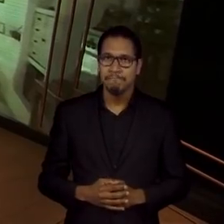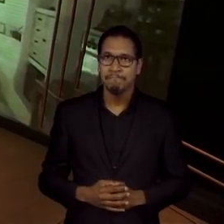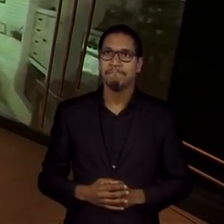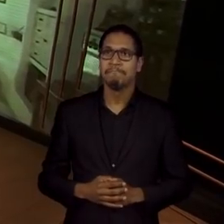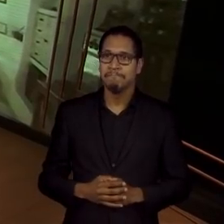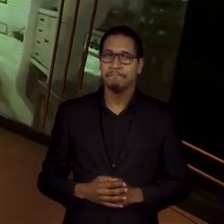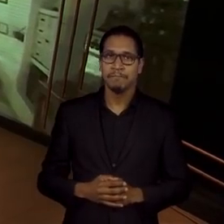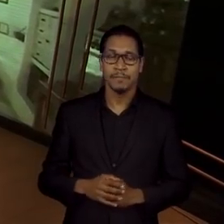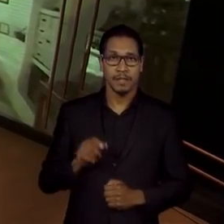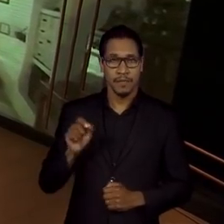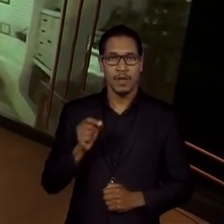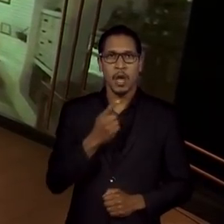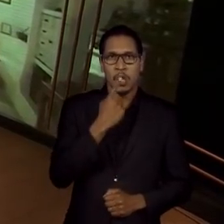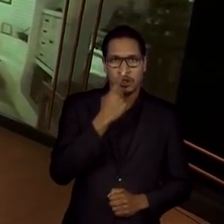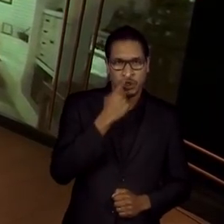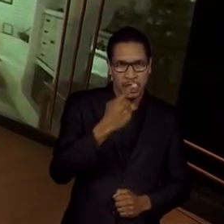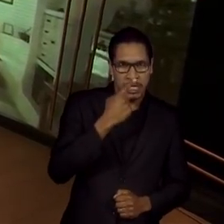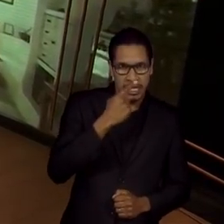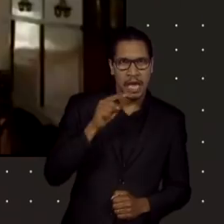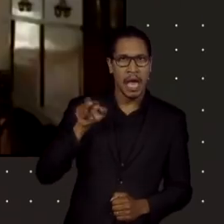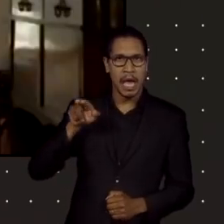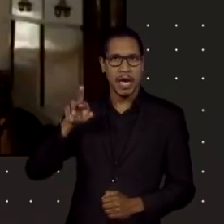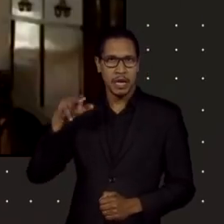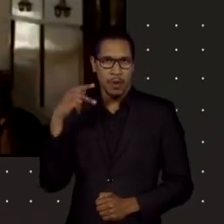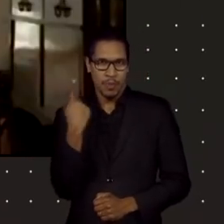o irmão do Chacrinha, era